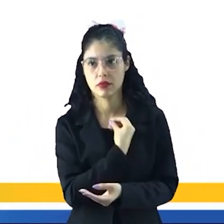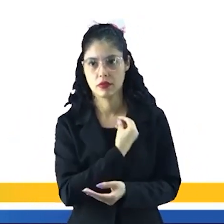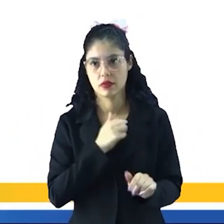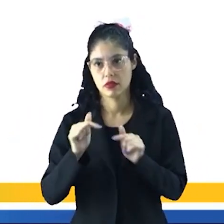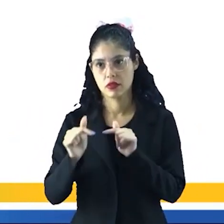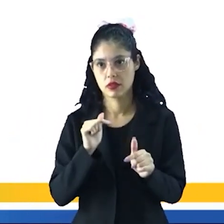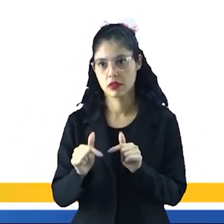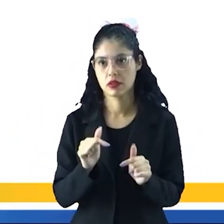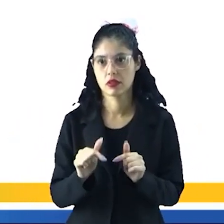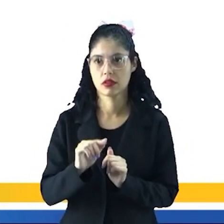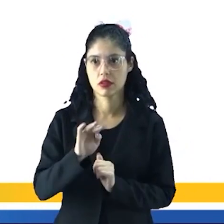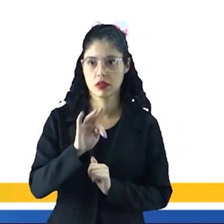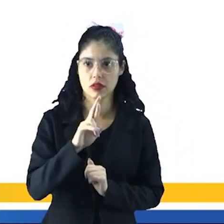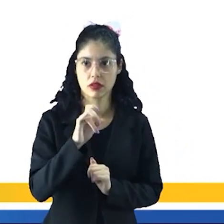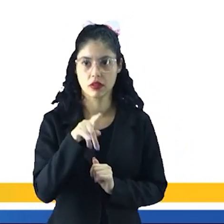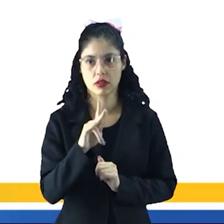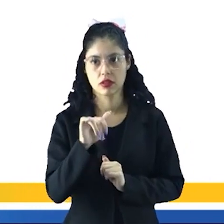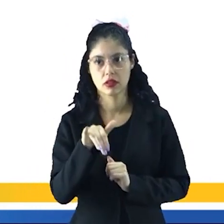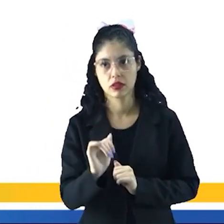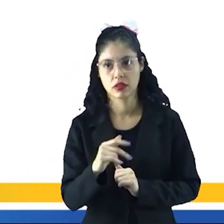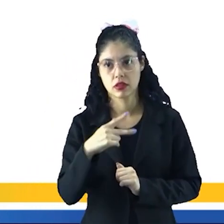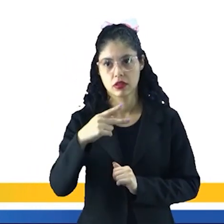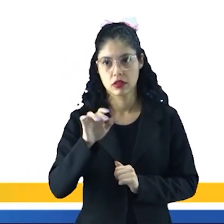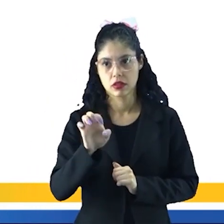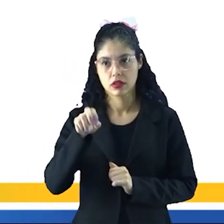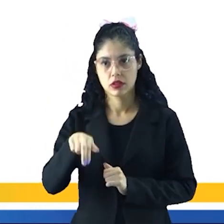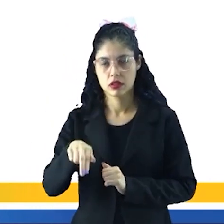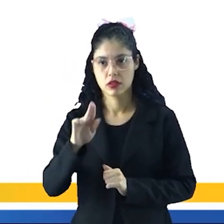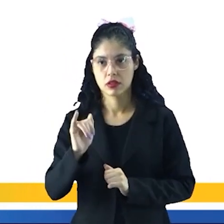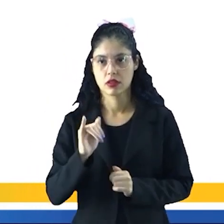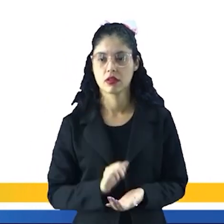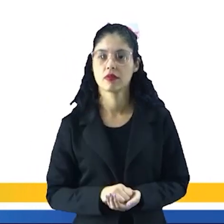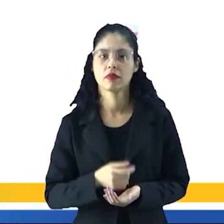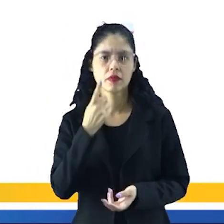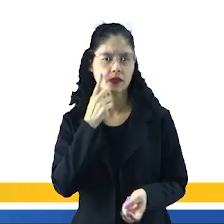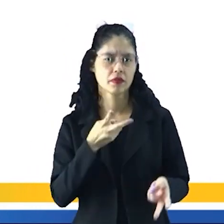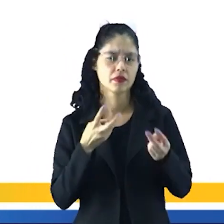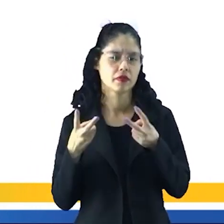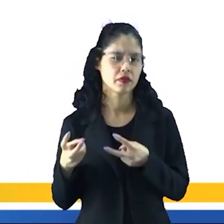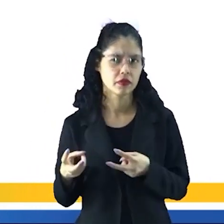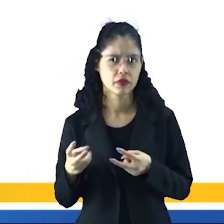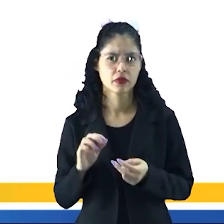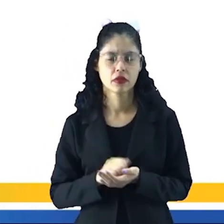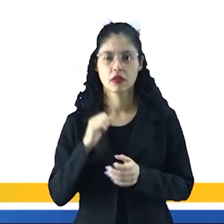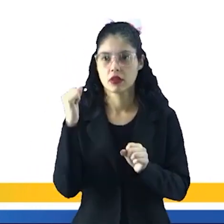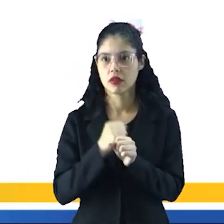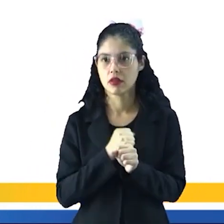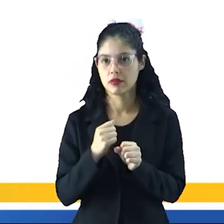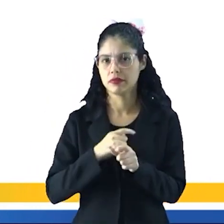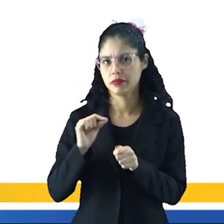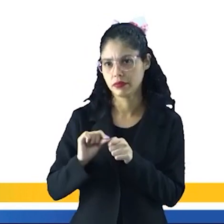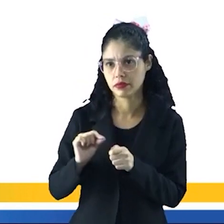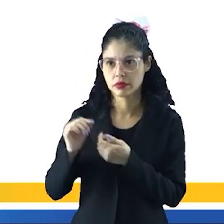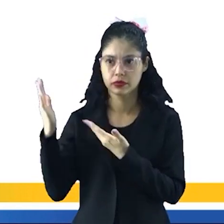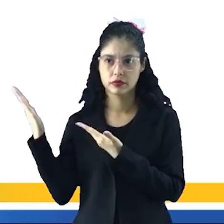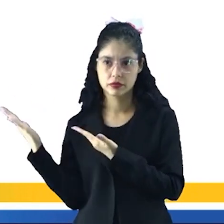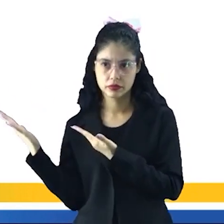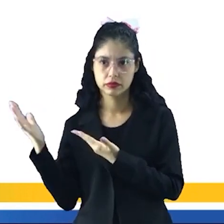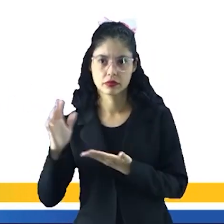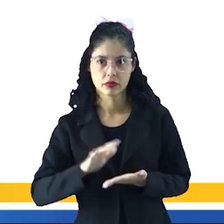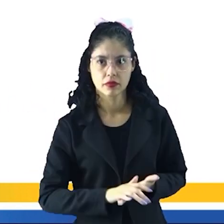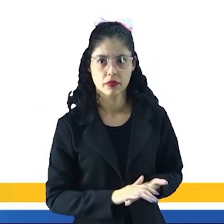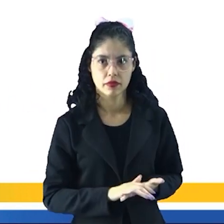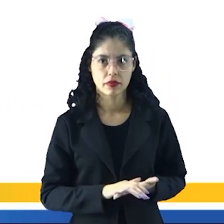vive e trabalha no Brooklyn e em Pequim. Observe a construção que ele trabalhou, né?